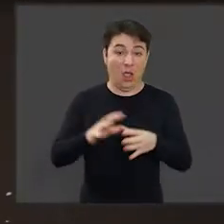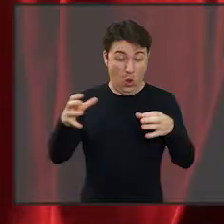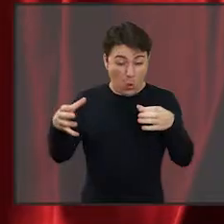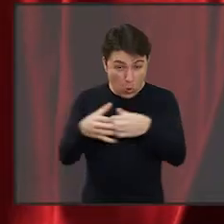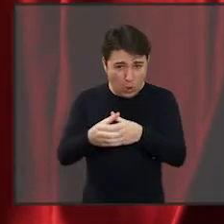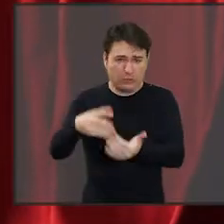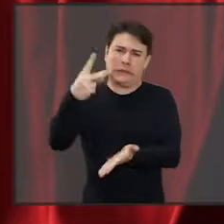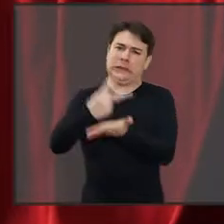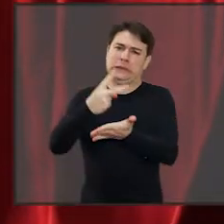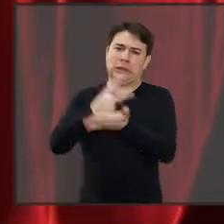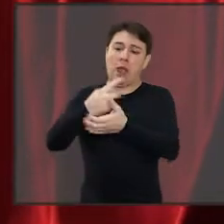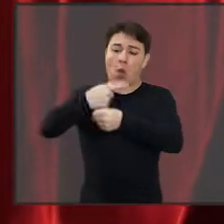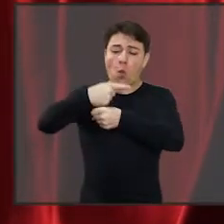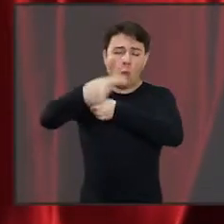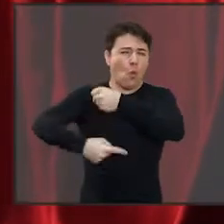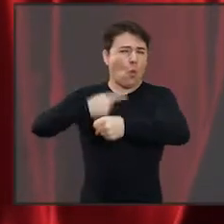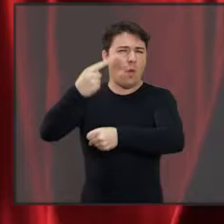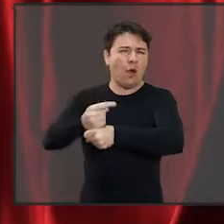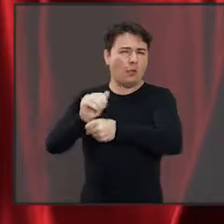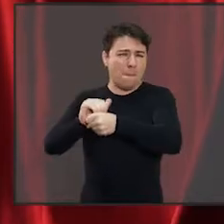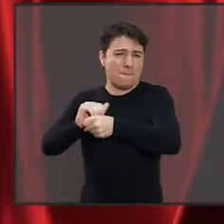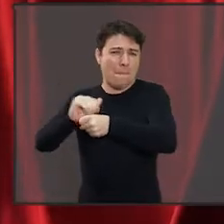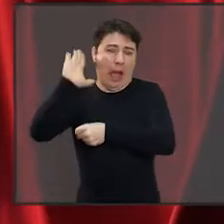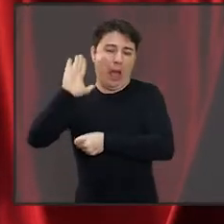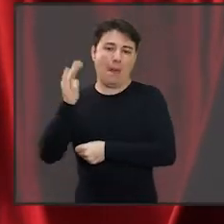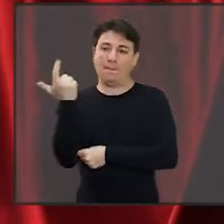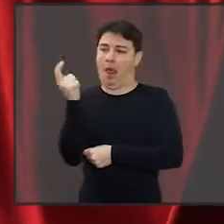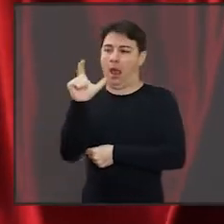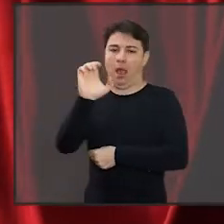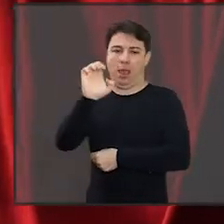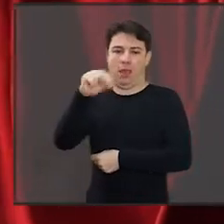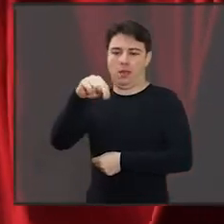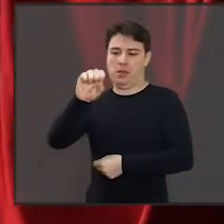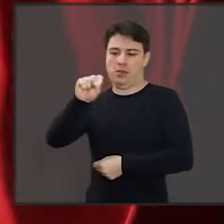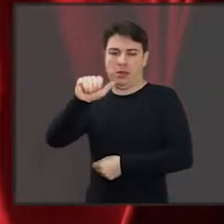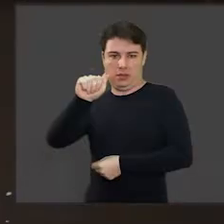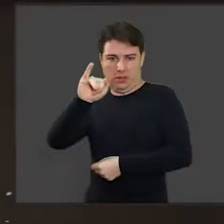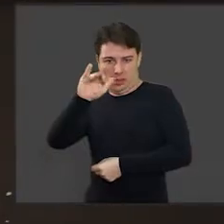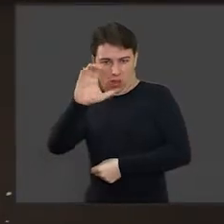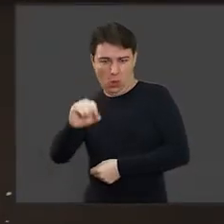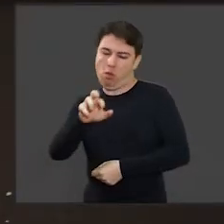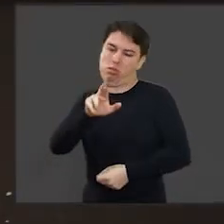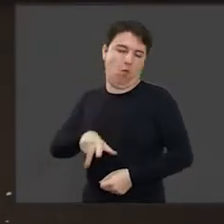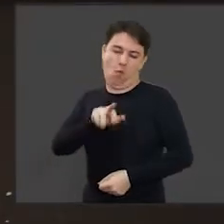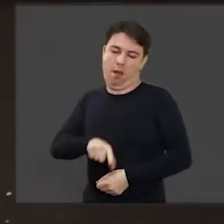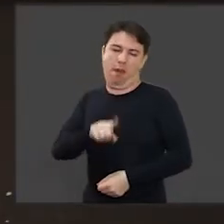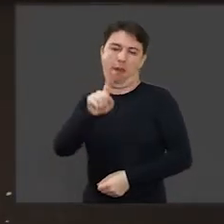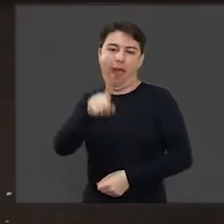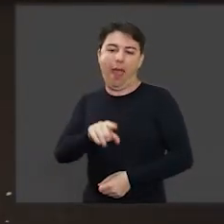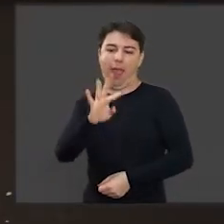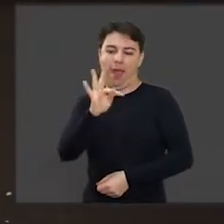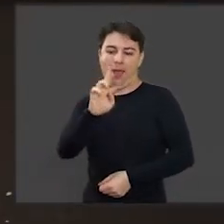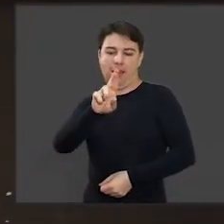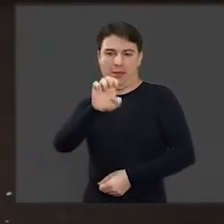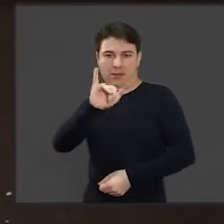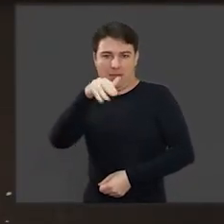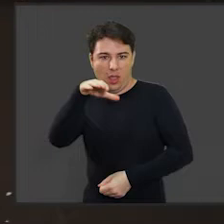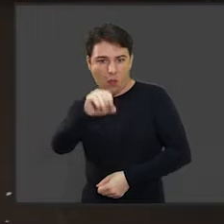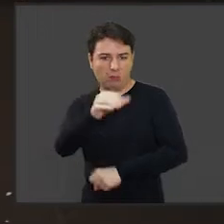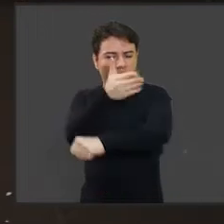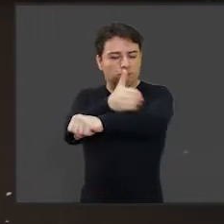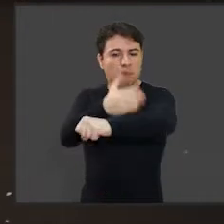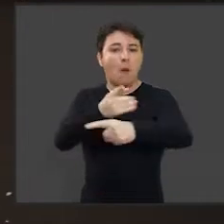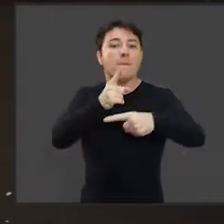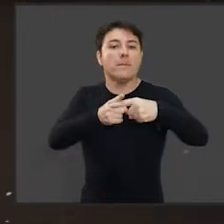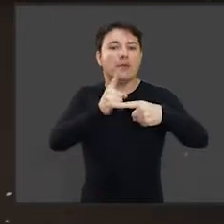fazer. A gente está com esse elenco fixo já faz mais de um ano, e a gente não chama de ensaio, a gente chama de